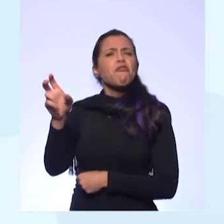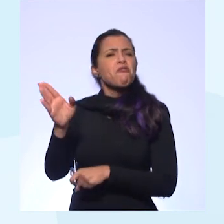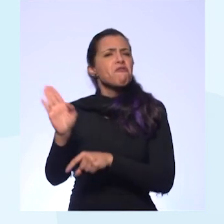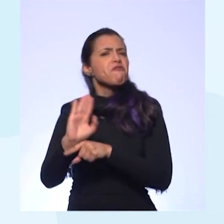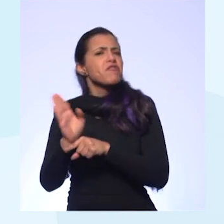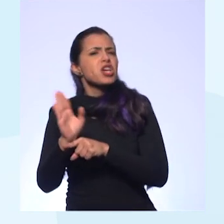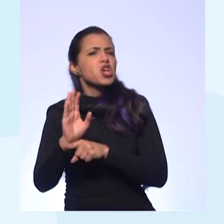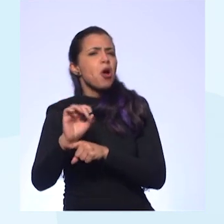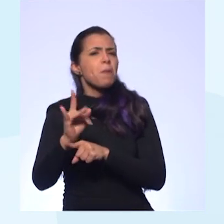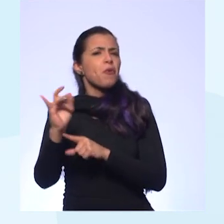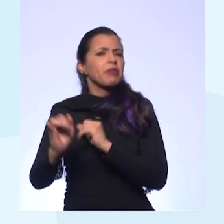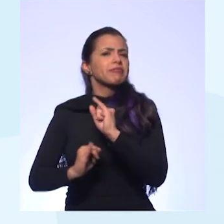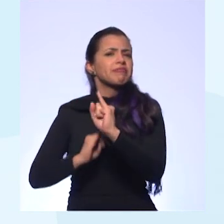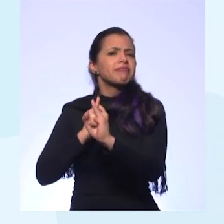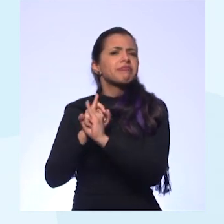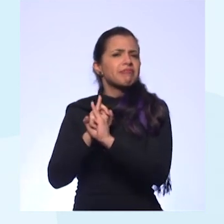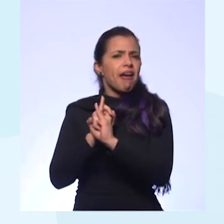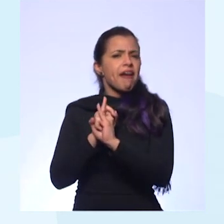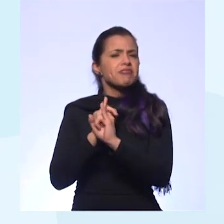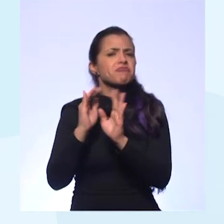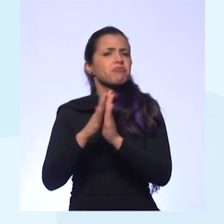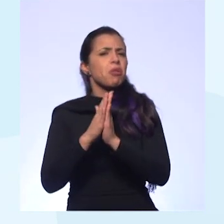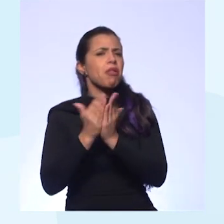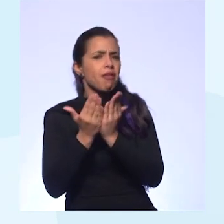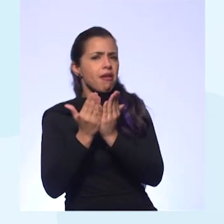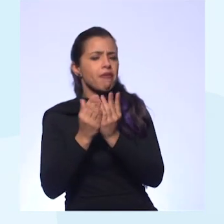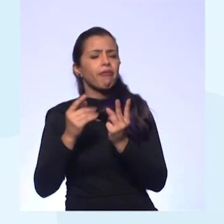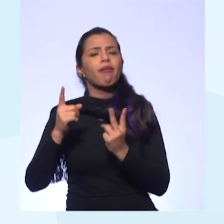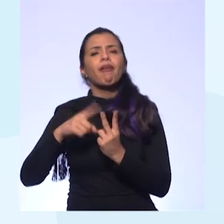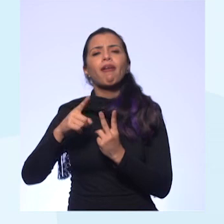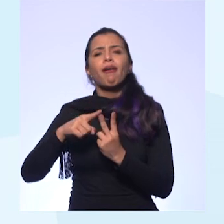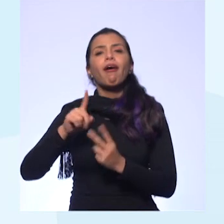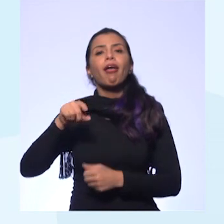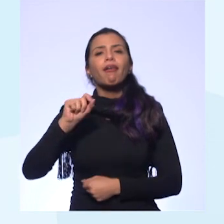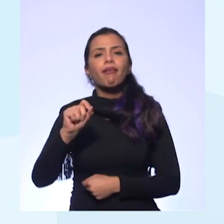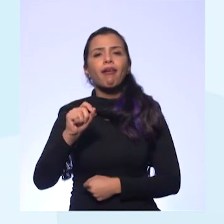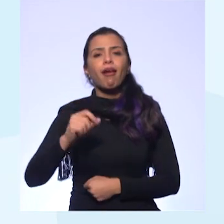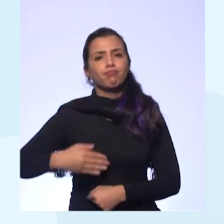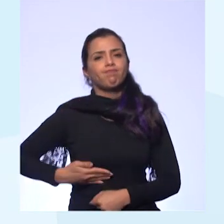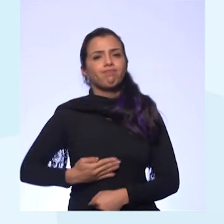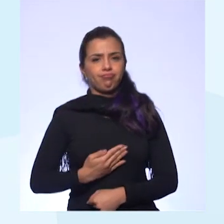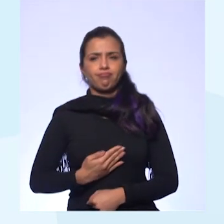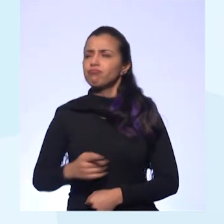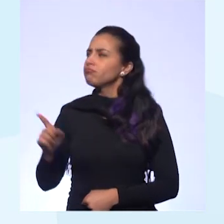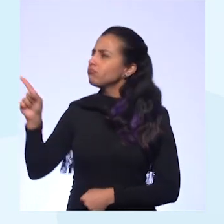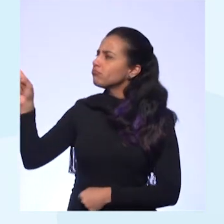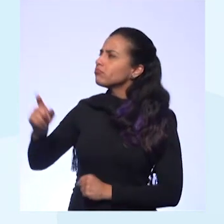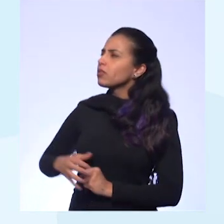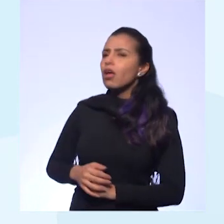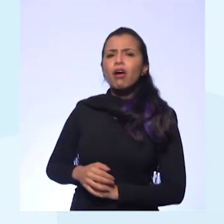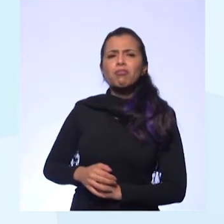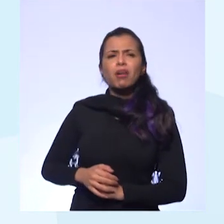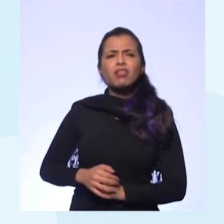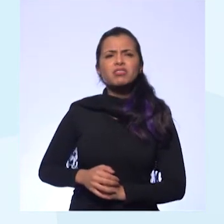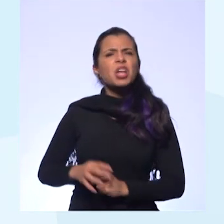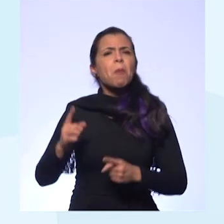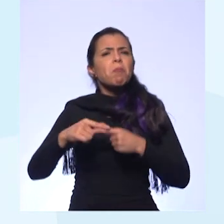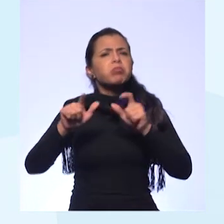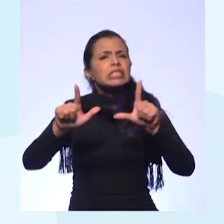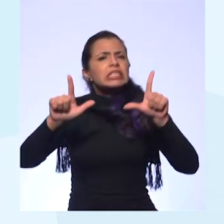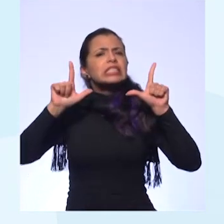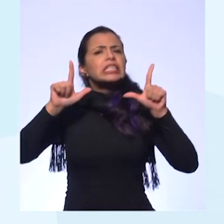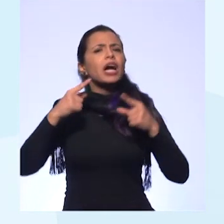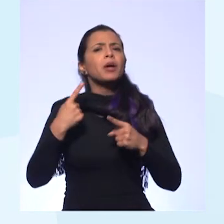ou na internet, nos livros, que é o Napoleão Bonaparte. Por que o Napoleão Bonaparte estava se destacando nesse